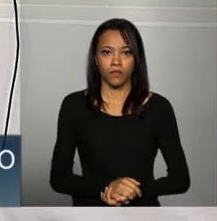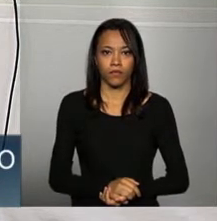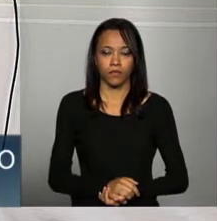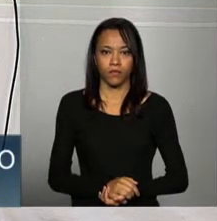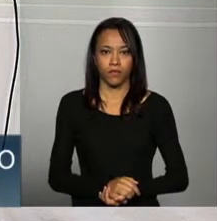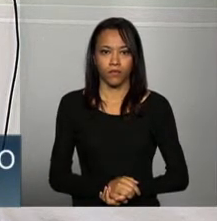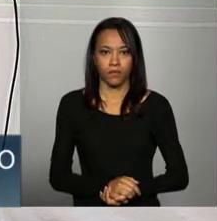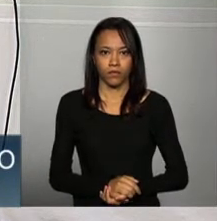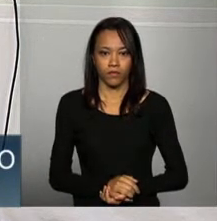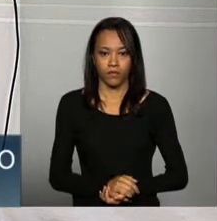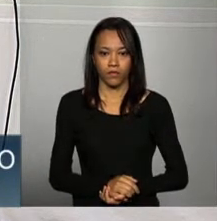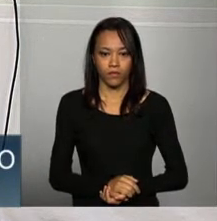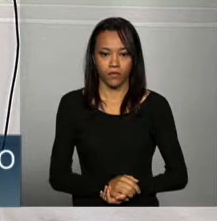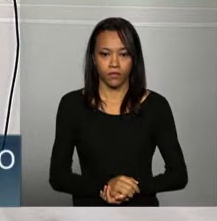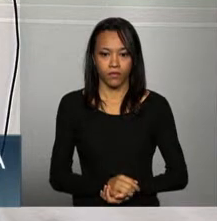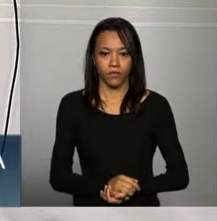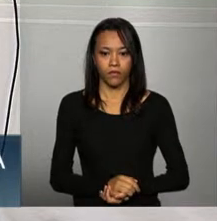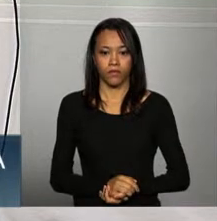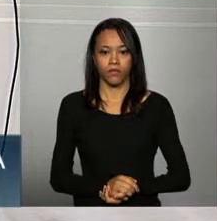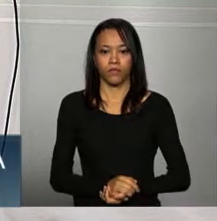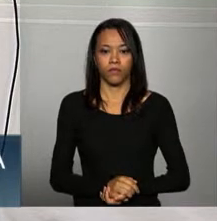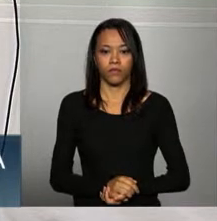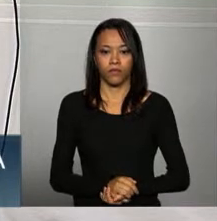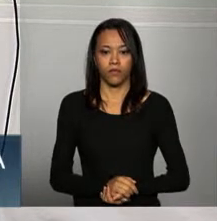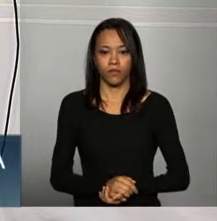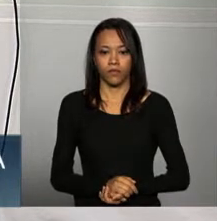Boa ideia, Maria Lucida.